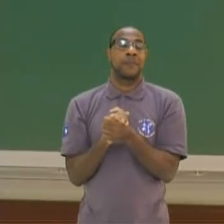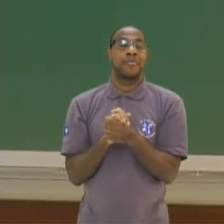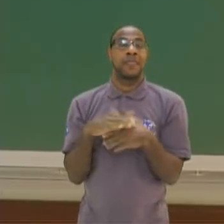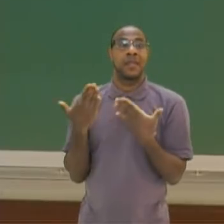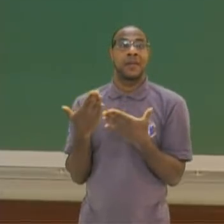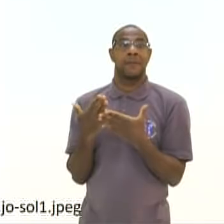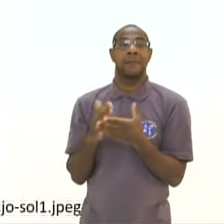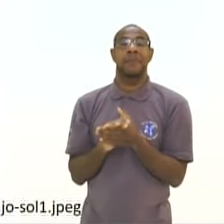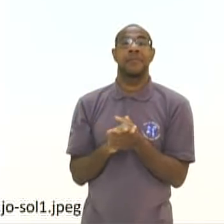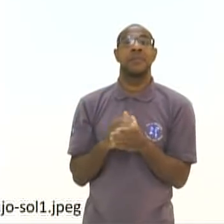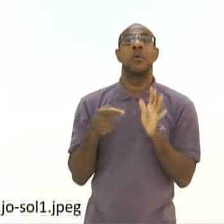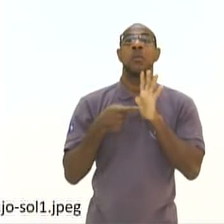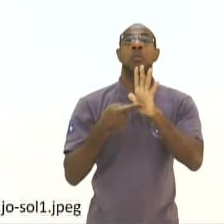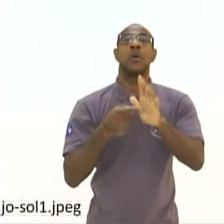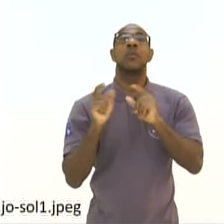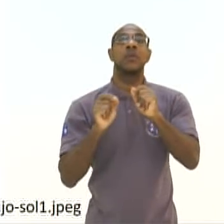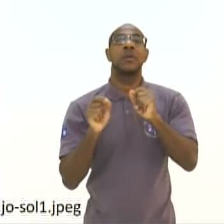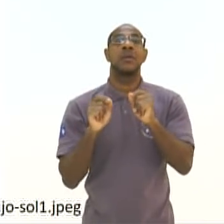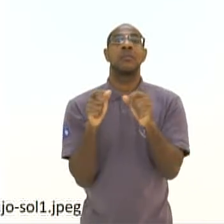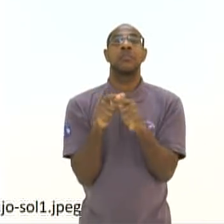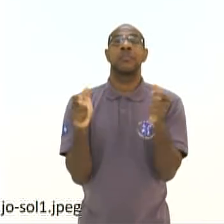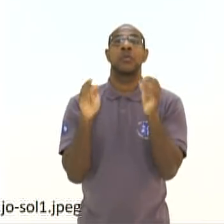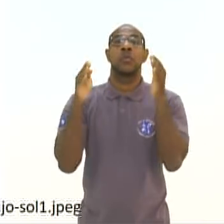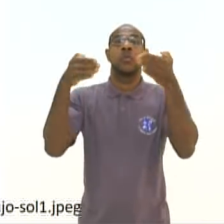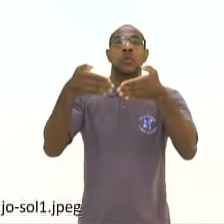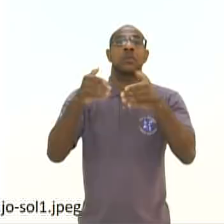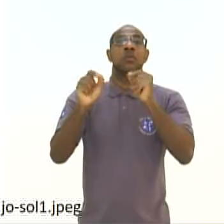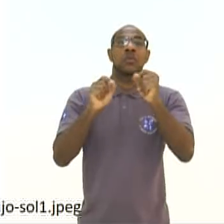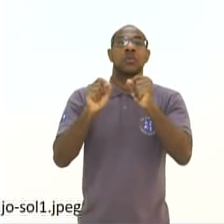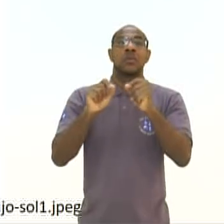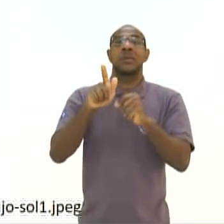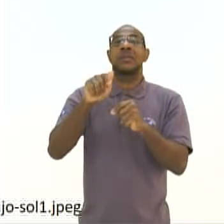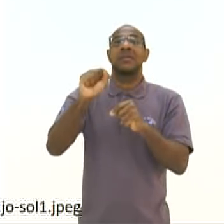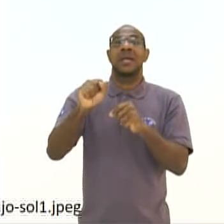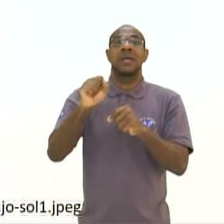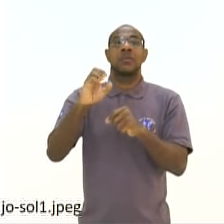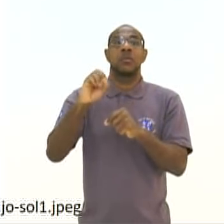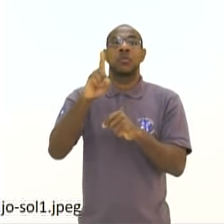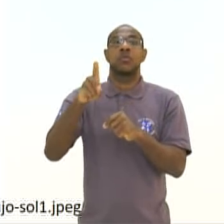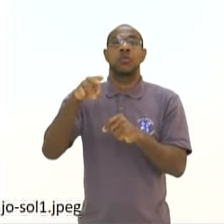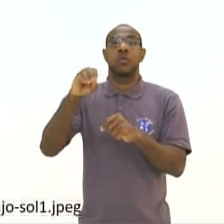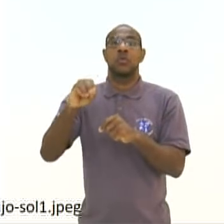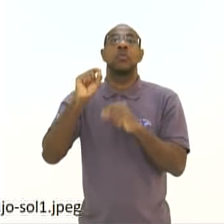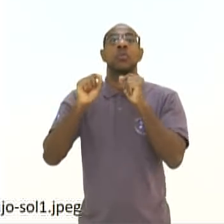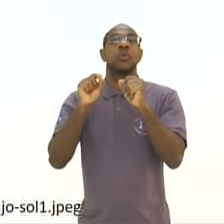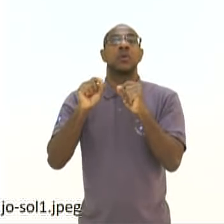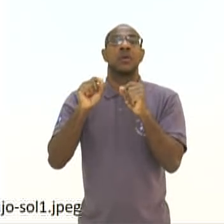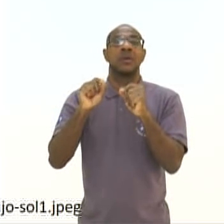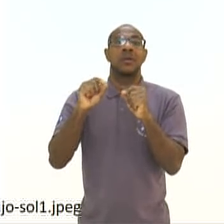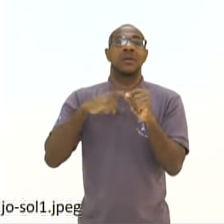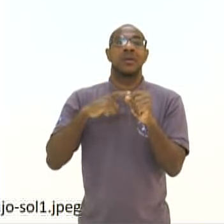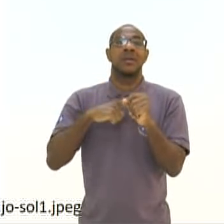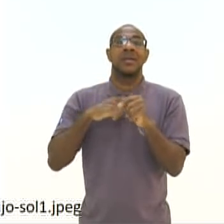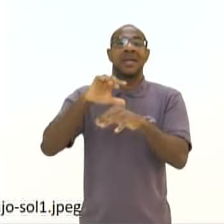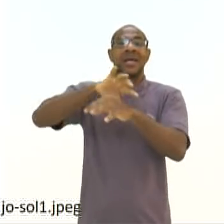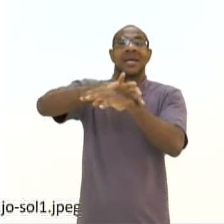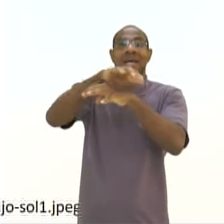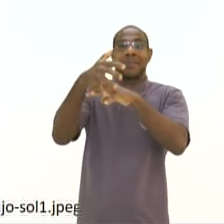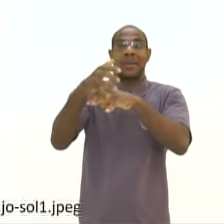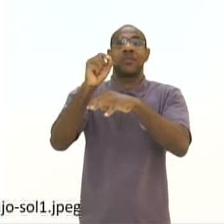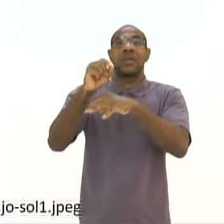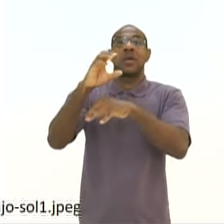A estratosfera apresenta uma grande concentração de gás ozônio, que forma o que nós chamamos de camada de